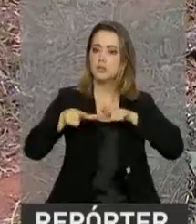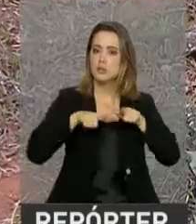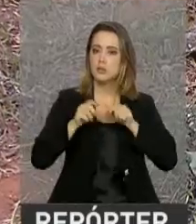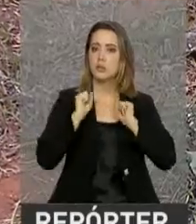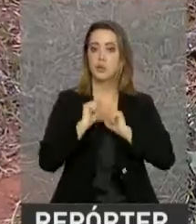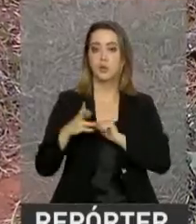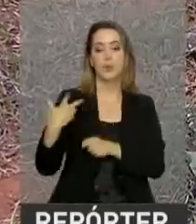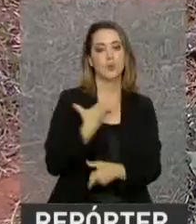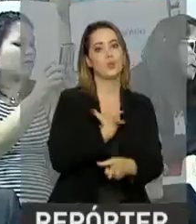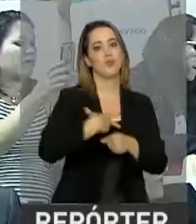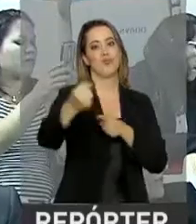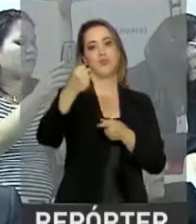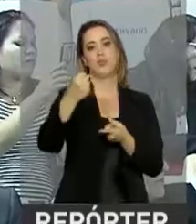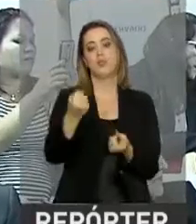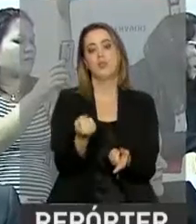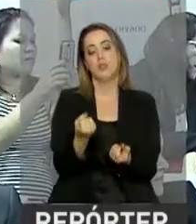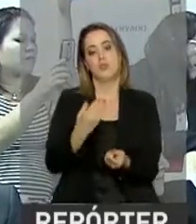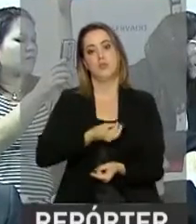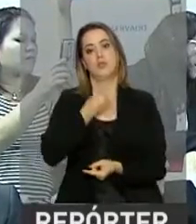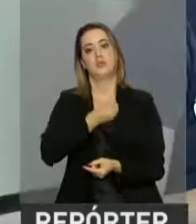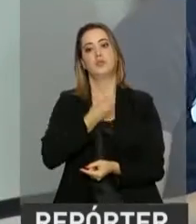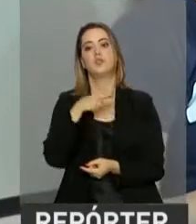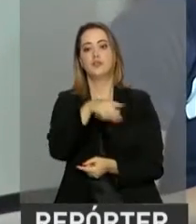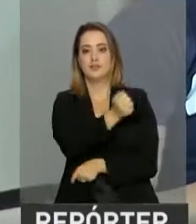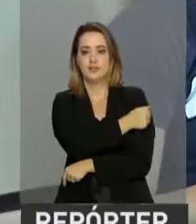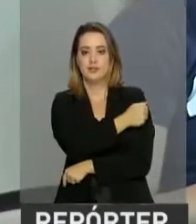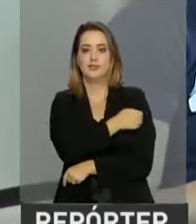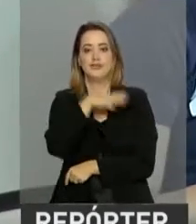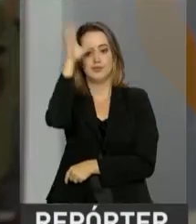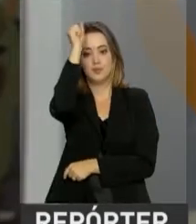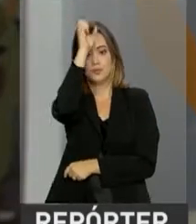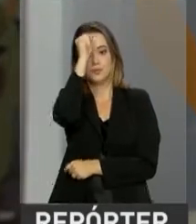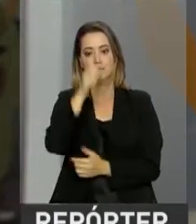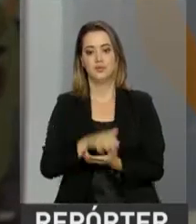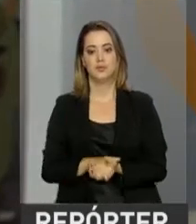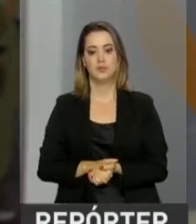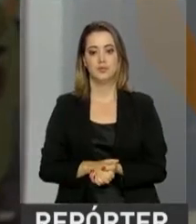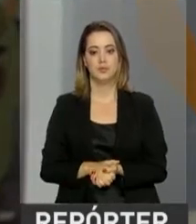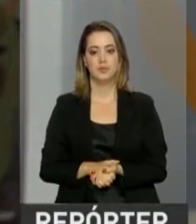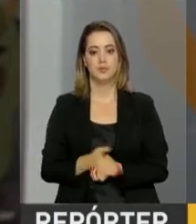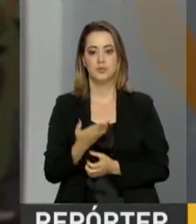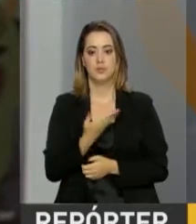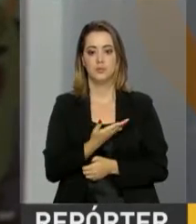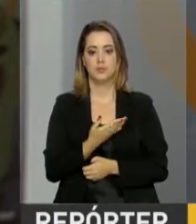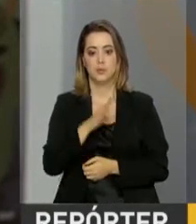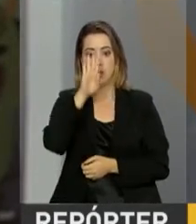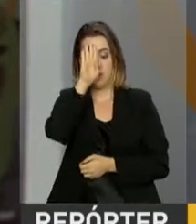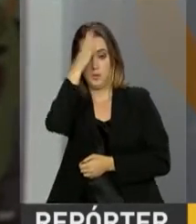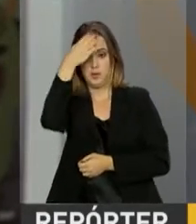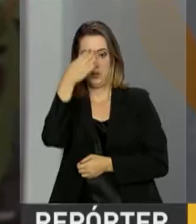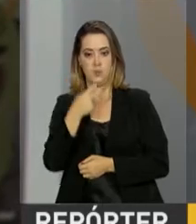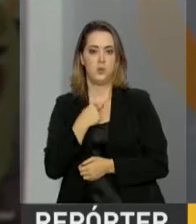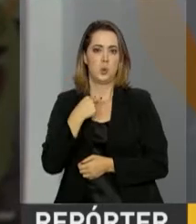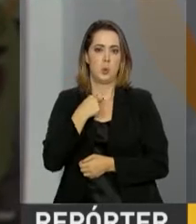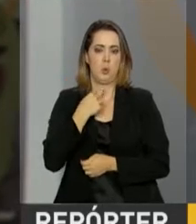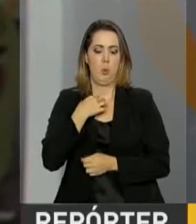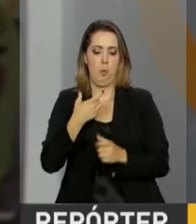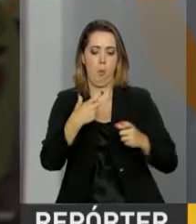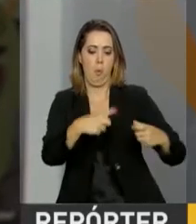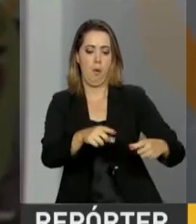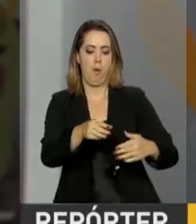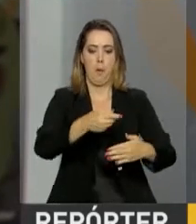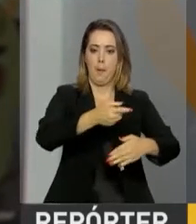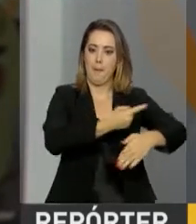salvar vidas. E parece que os alunos aprenderam direitinho a lição. Principalmente você não pode deixar os focos,